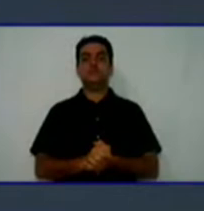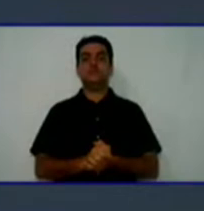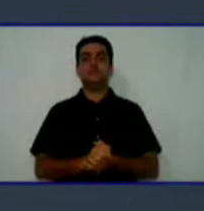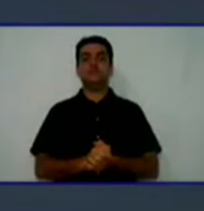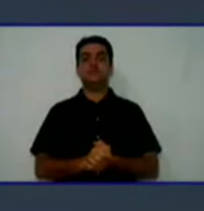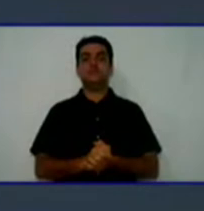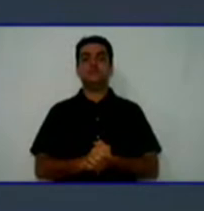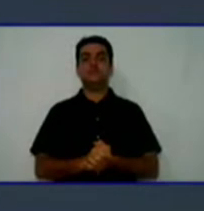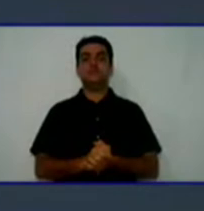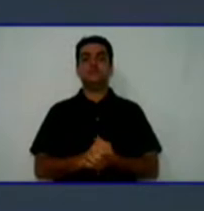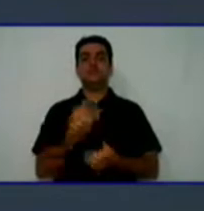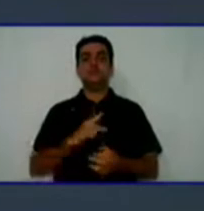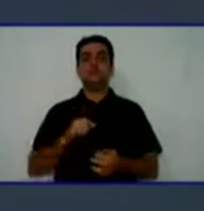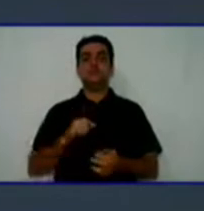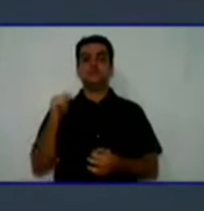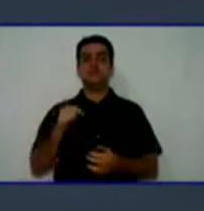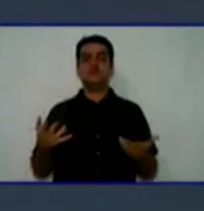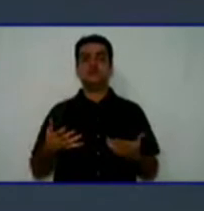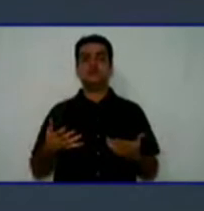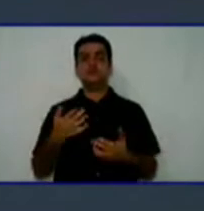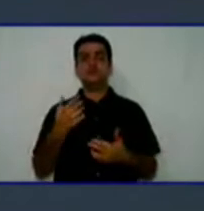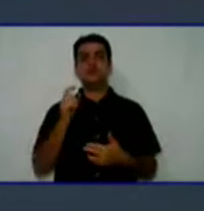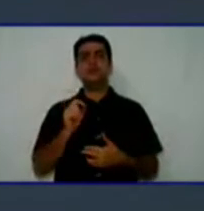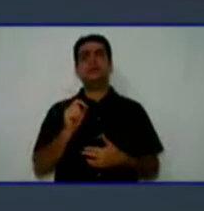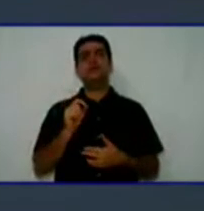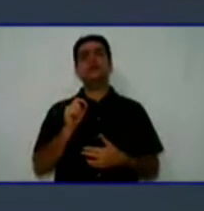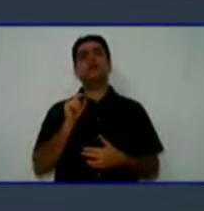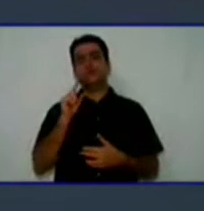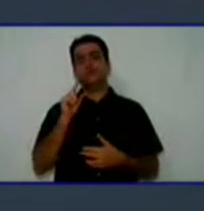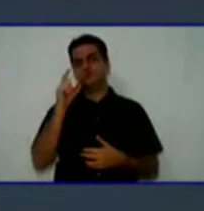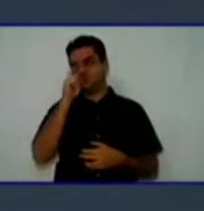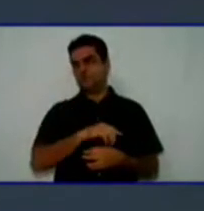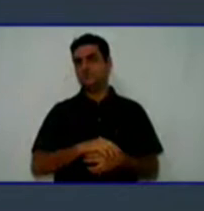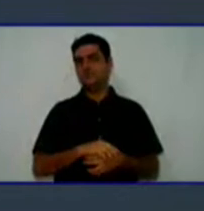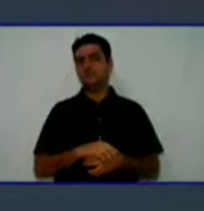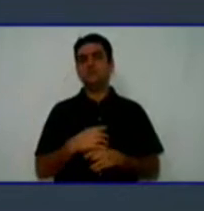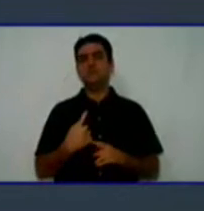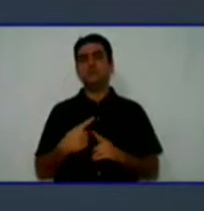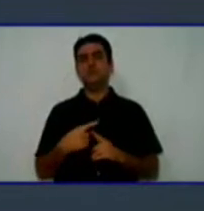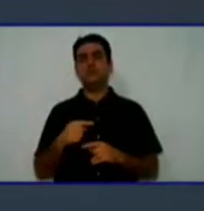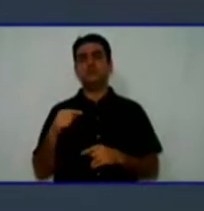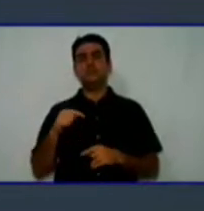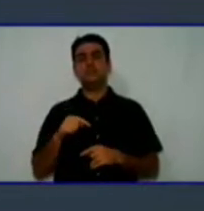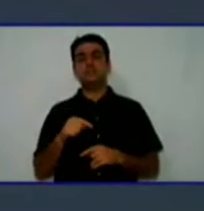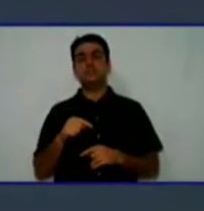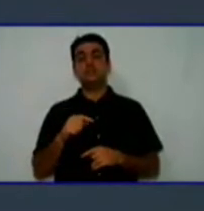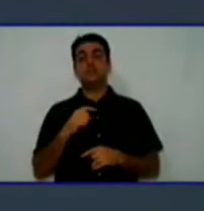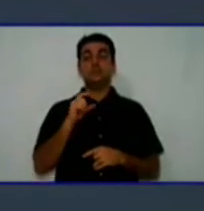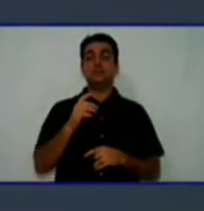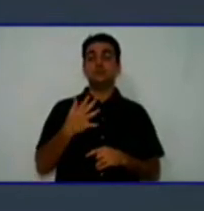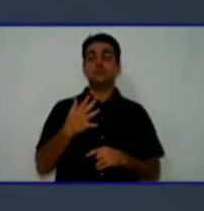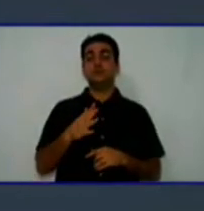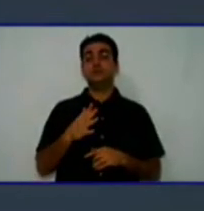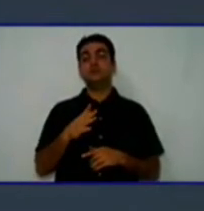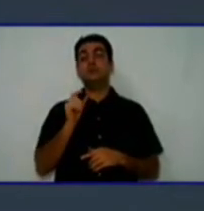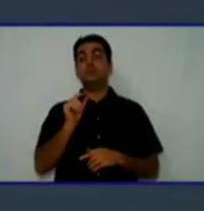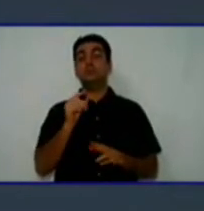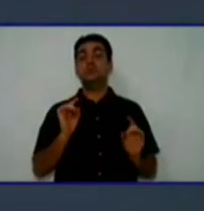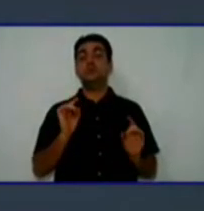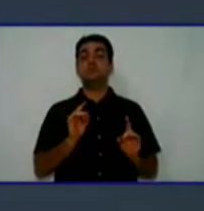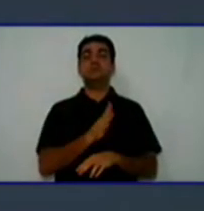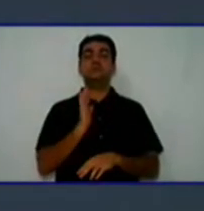Presidente, esse caso ele tem algumas peculiaridades, né? Porque uma parte já transitou em